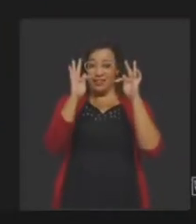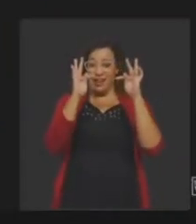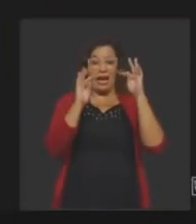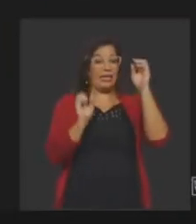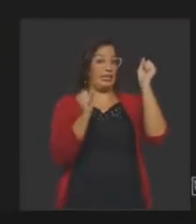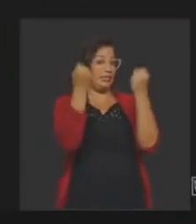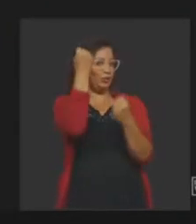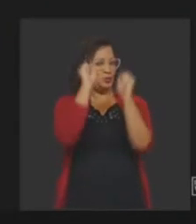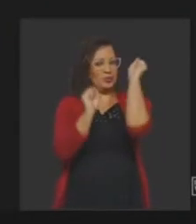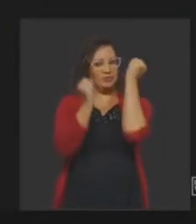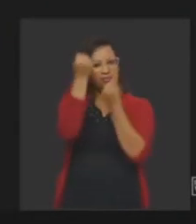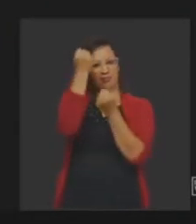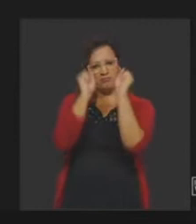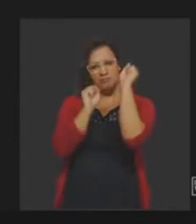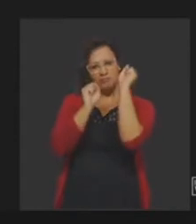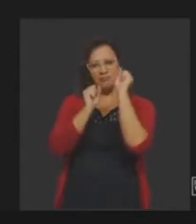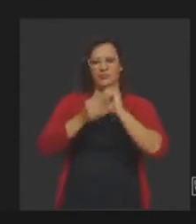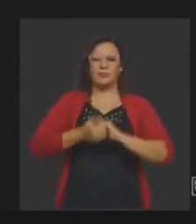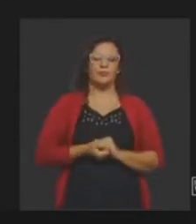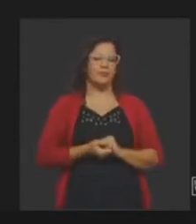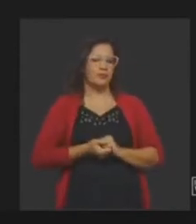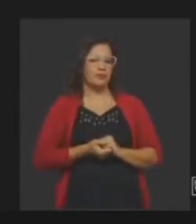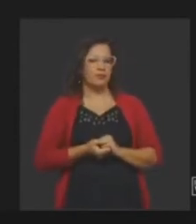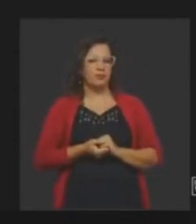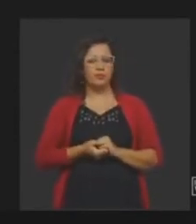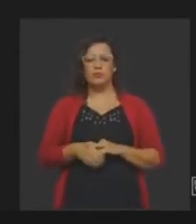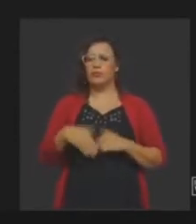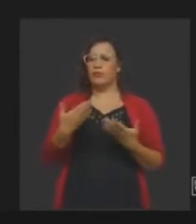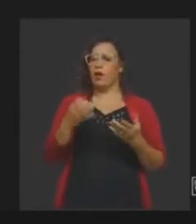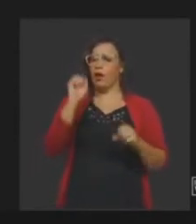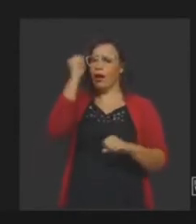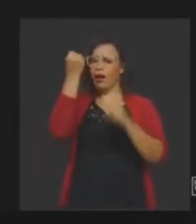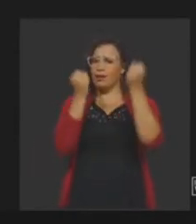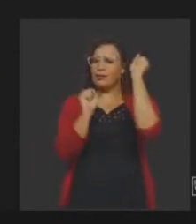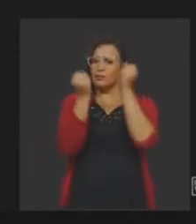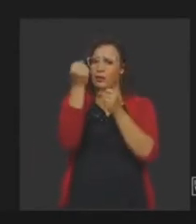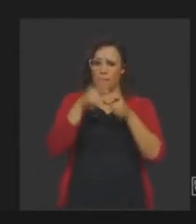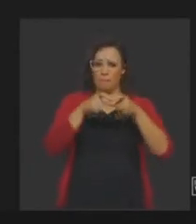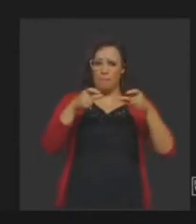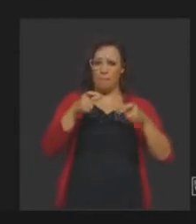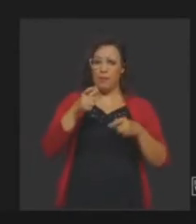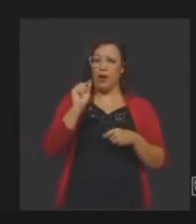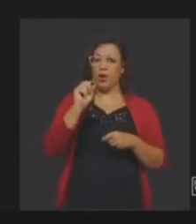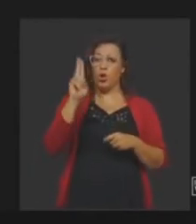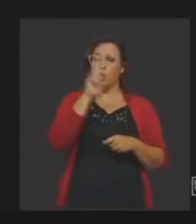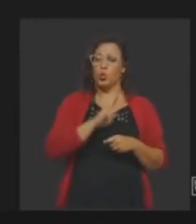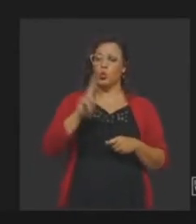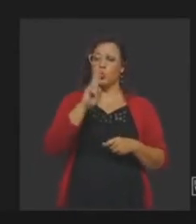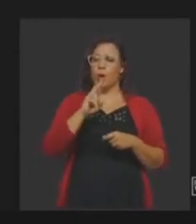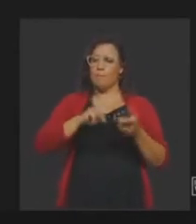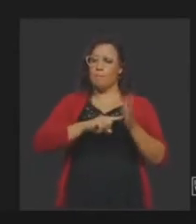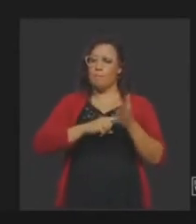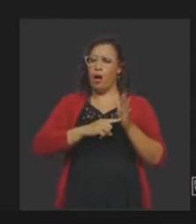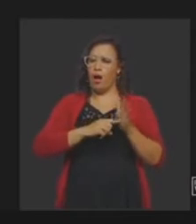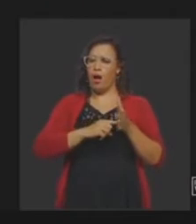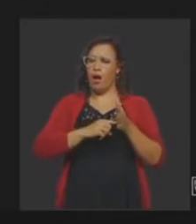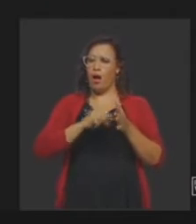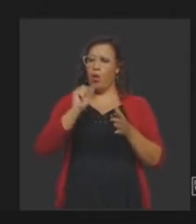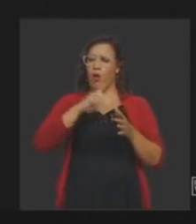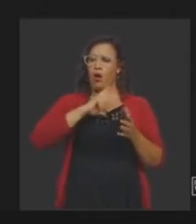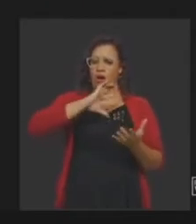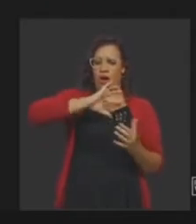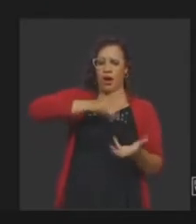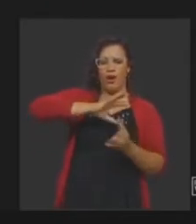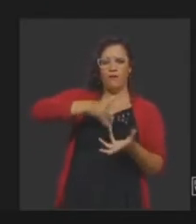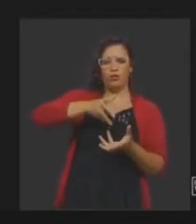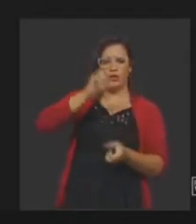indústria. Bom, as indústrias ganharam impulso a partir do uso de máquinas a vapor, lá na Revolução Industrial. As